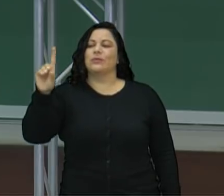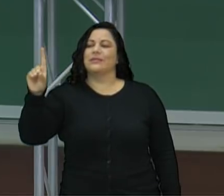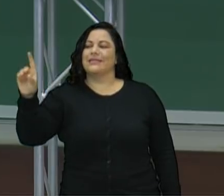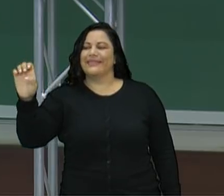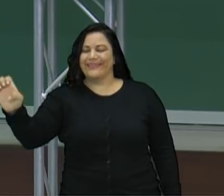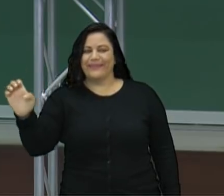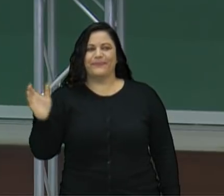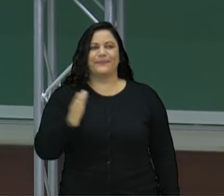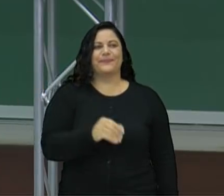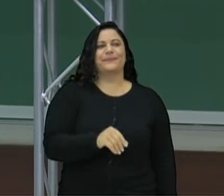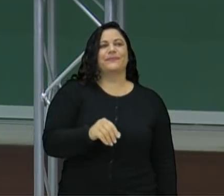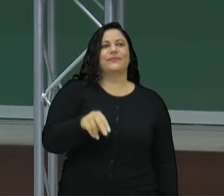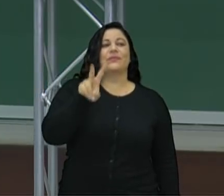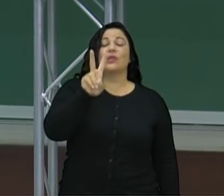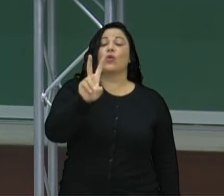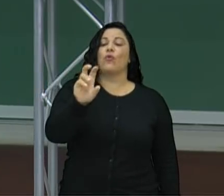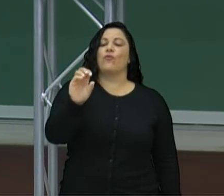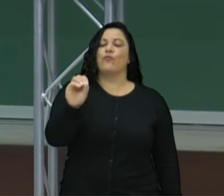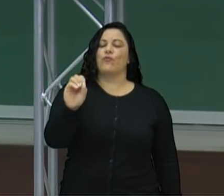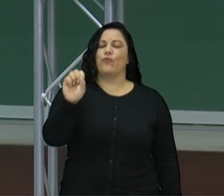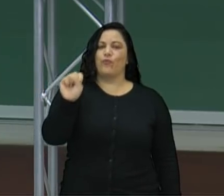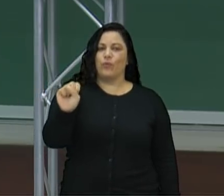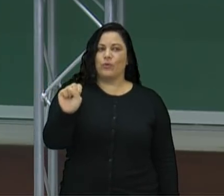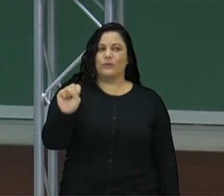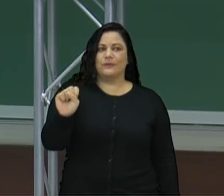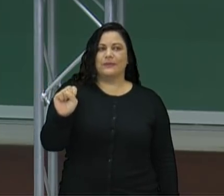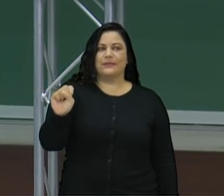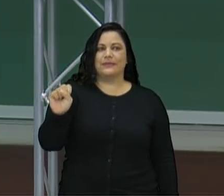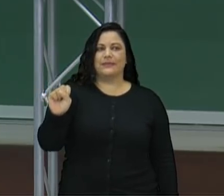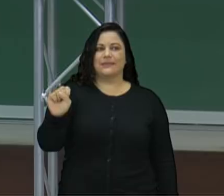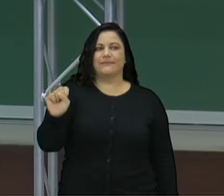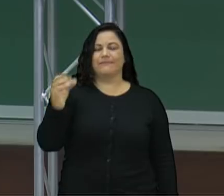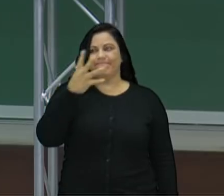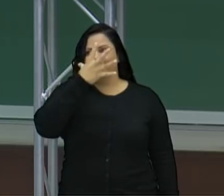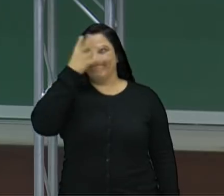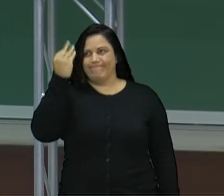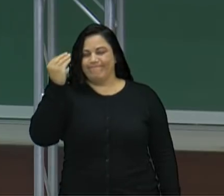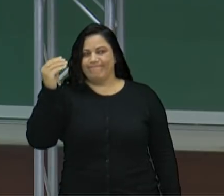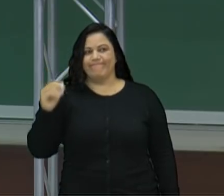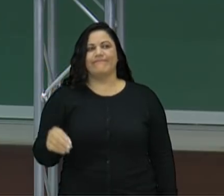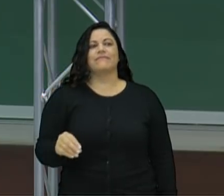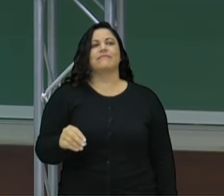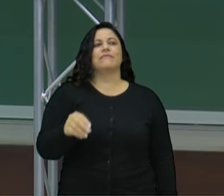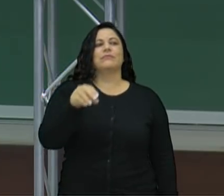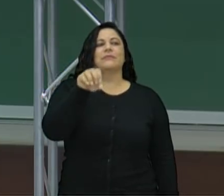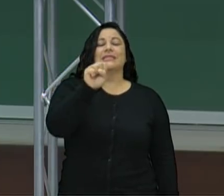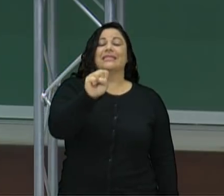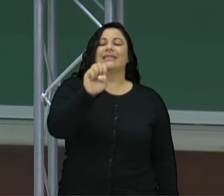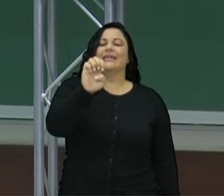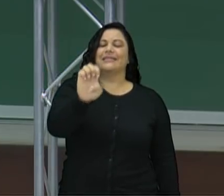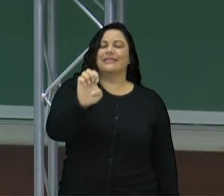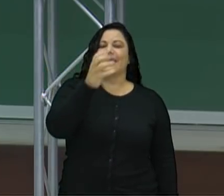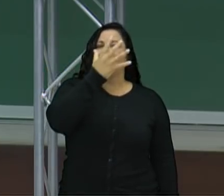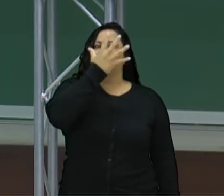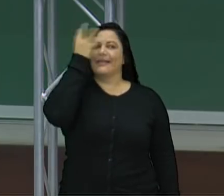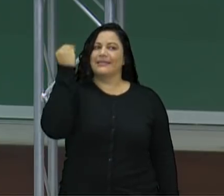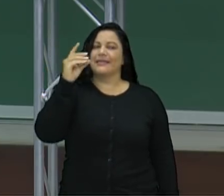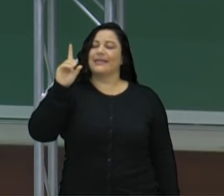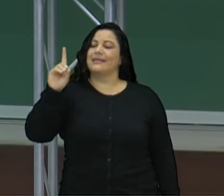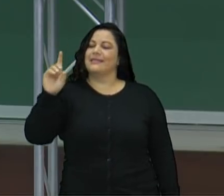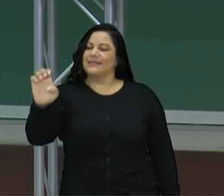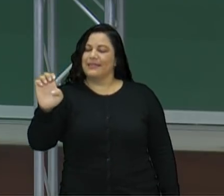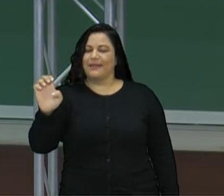coisa. Vós vos esqueceis de alguma coisa e eles se esquecem de